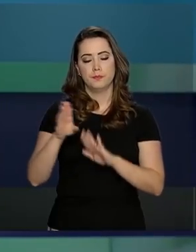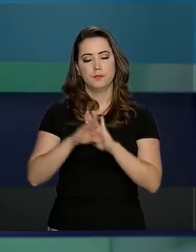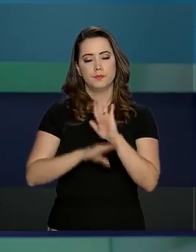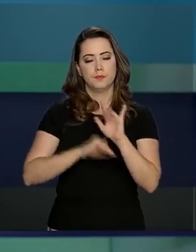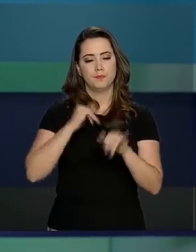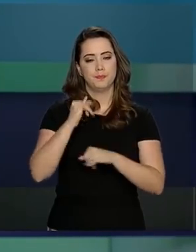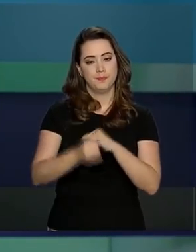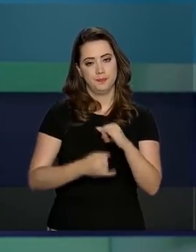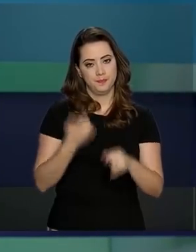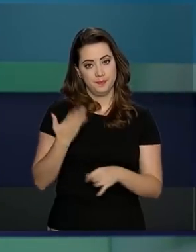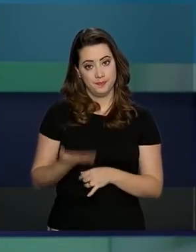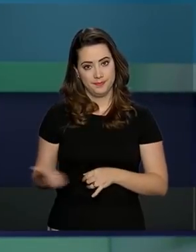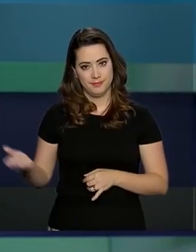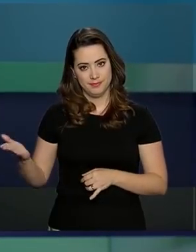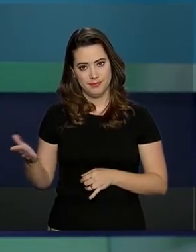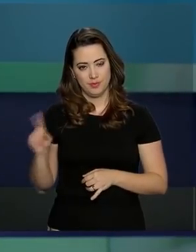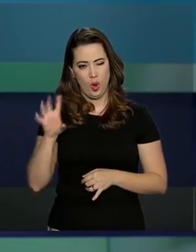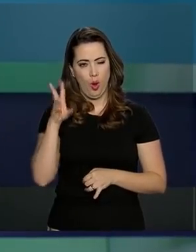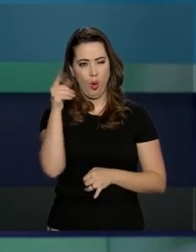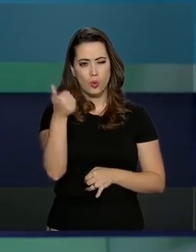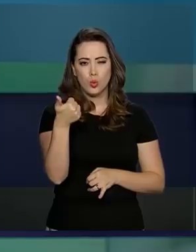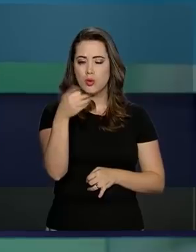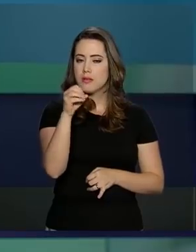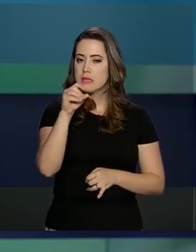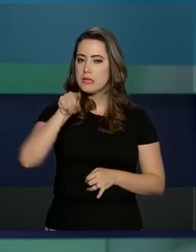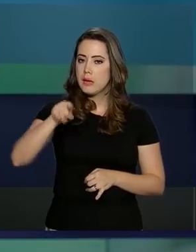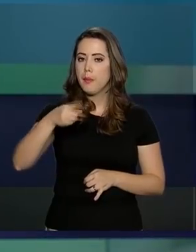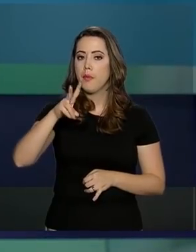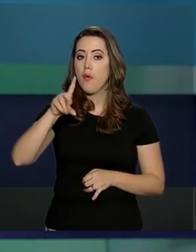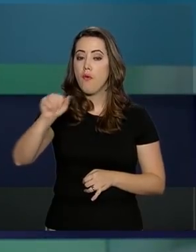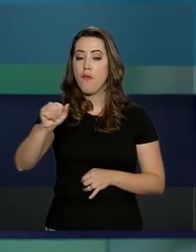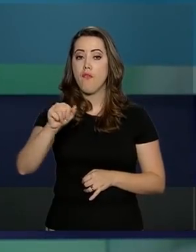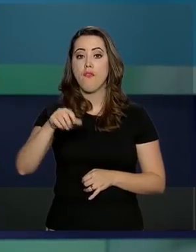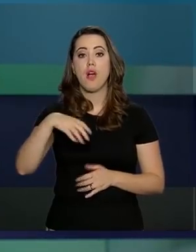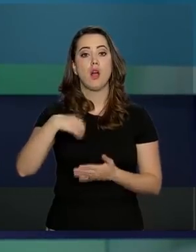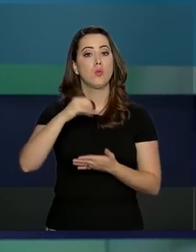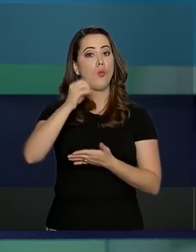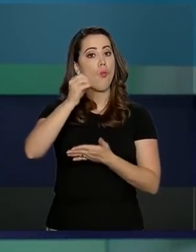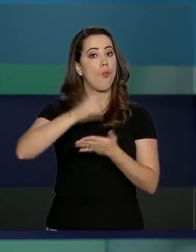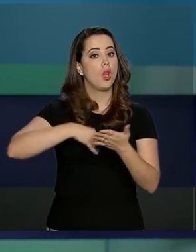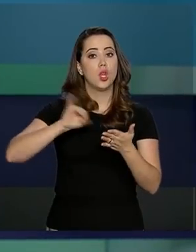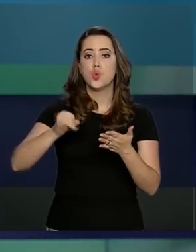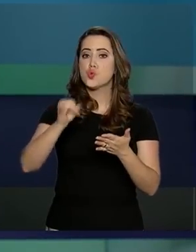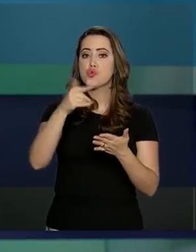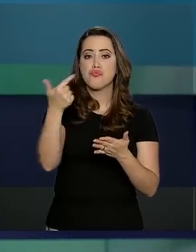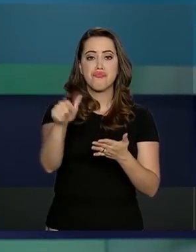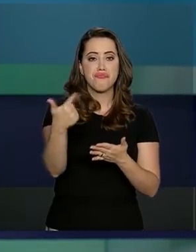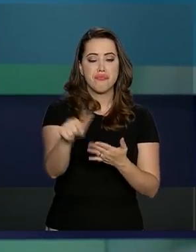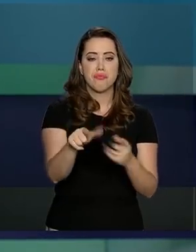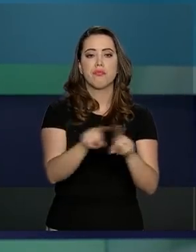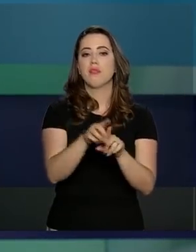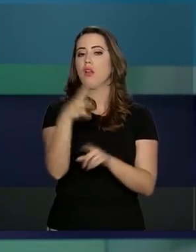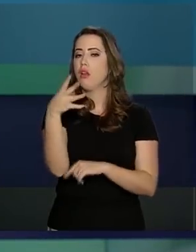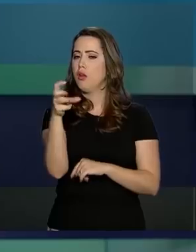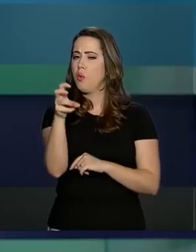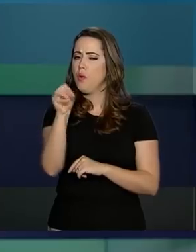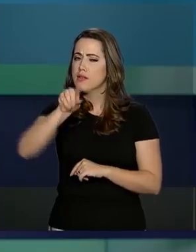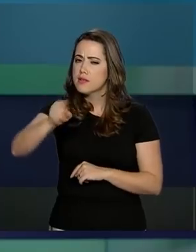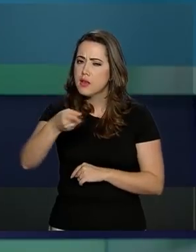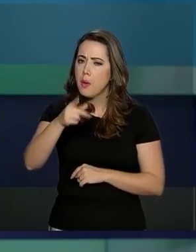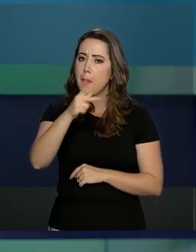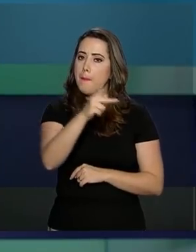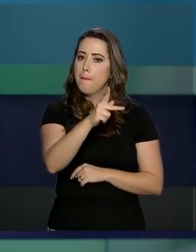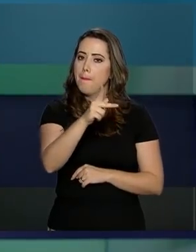programa na internet. Ao todo, são 100 mil vagas na modalidade juros zero e 450 mil para